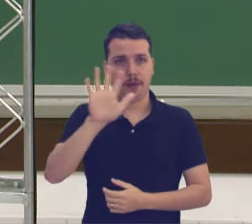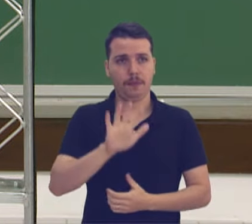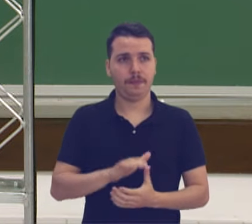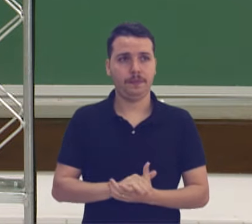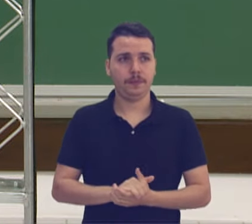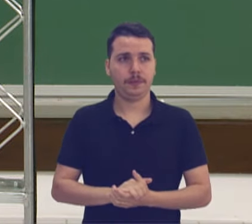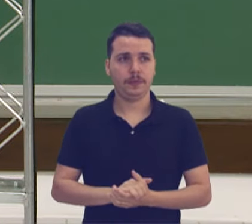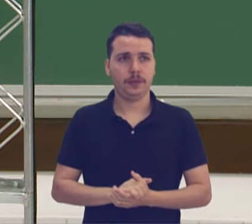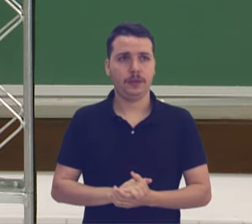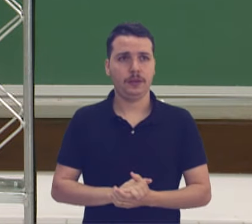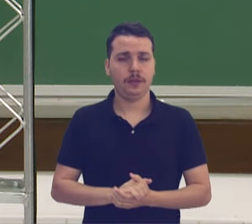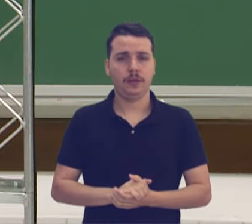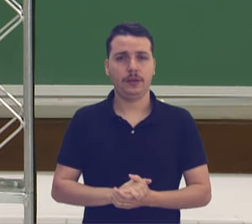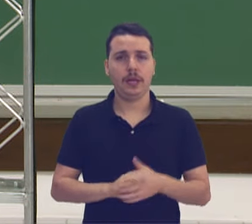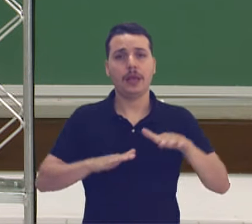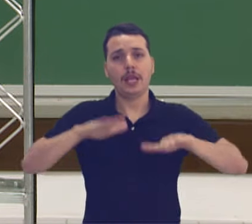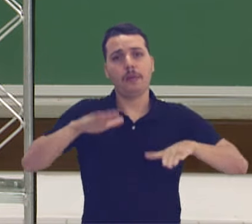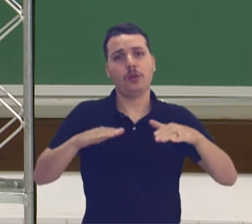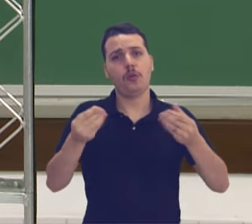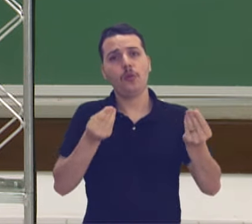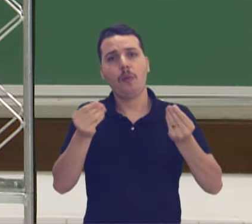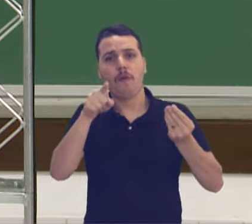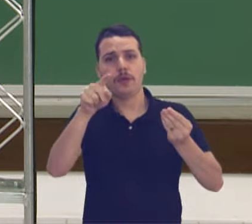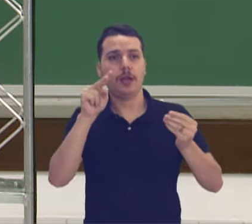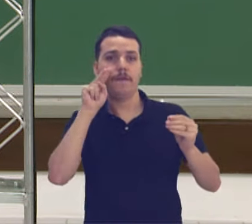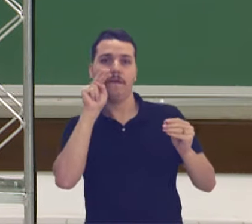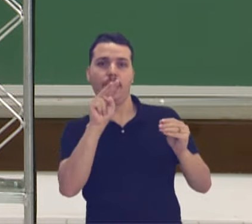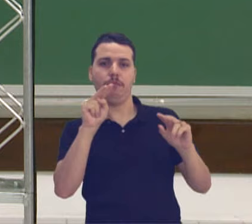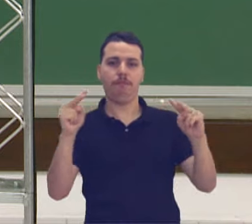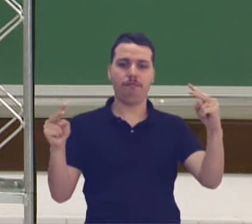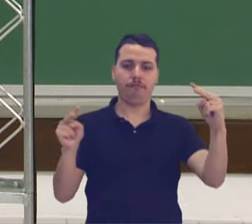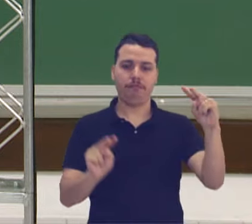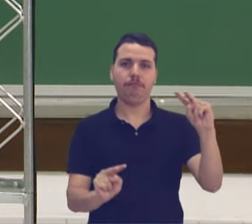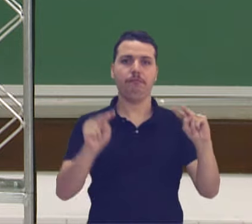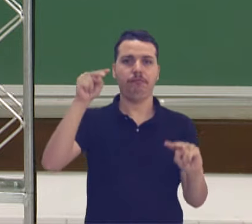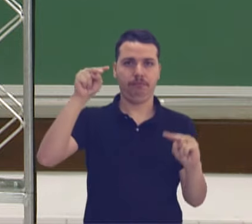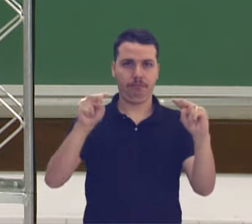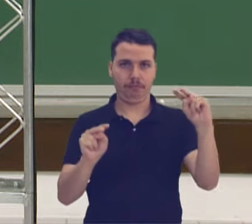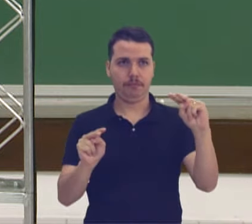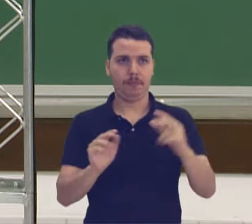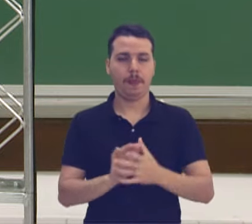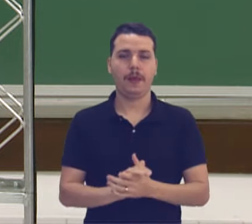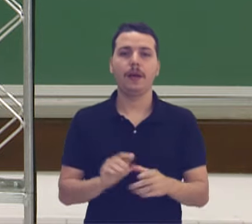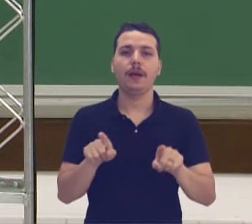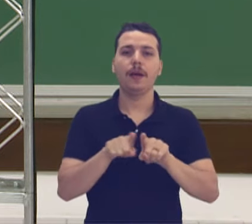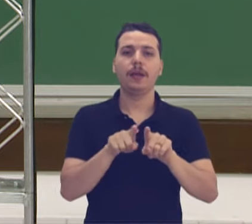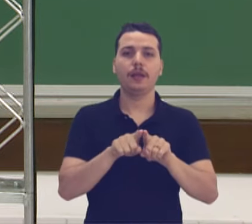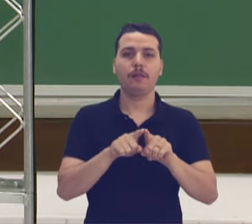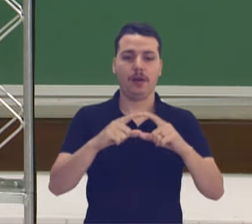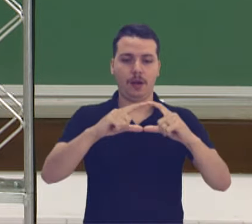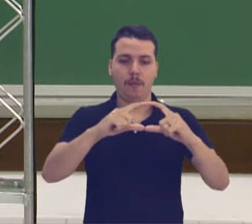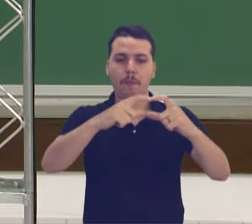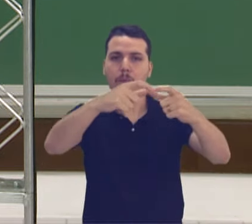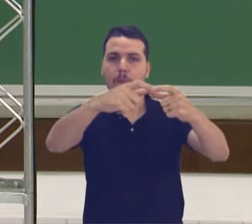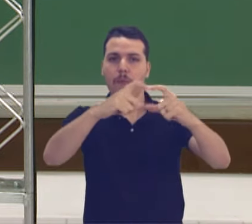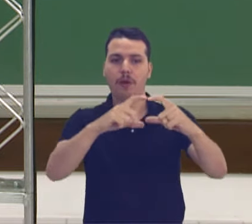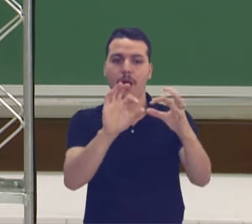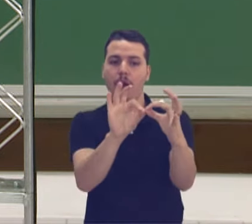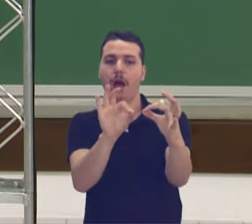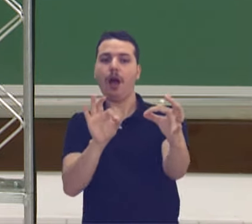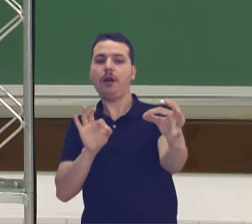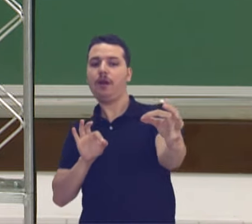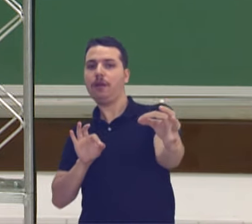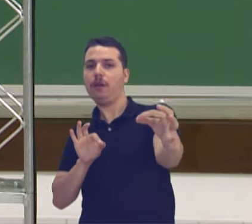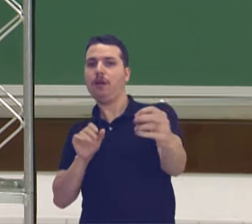o que vai depender bastante deve de como você está vendo e da posição ea distância